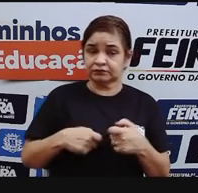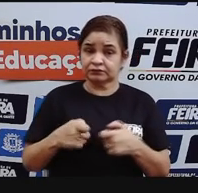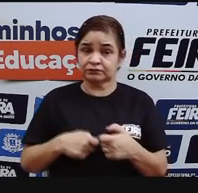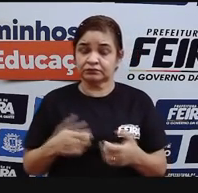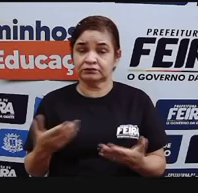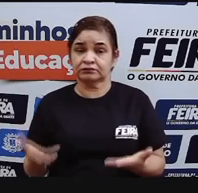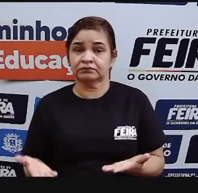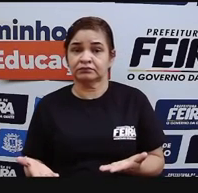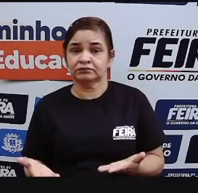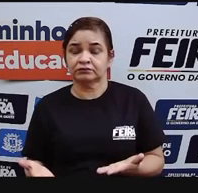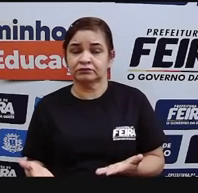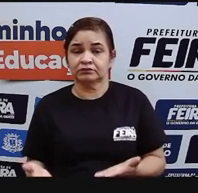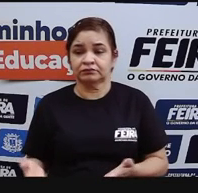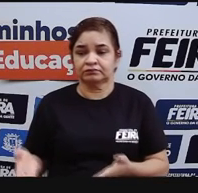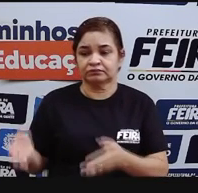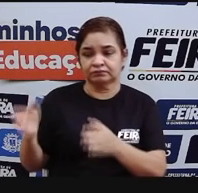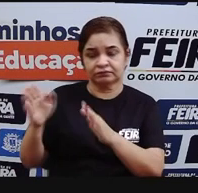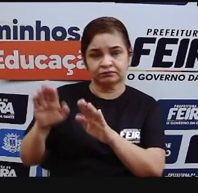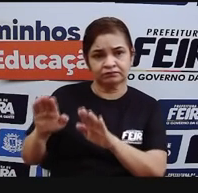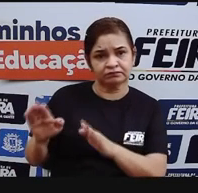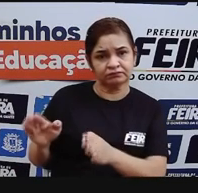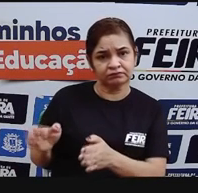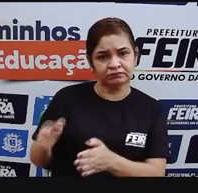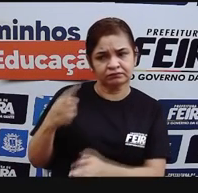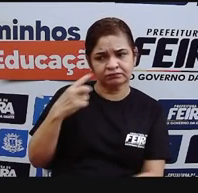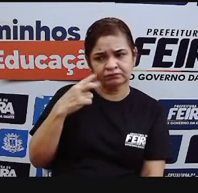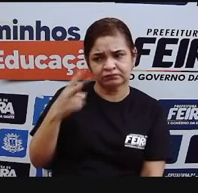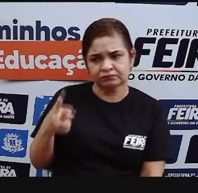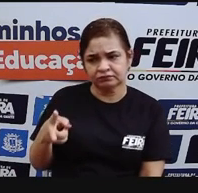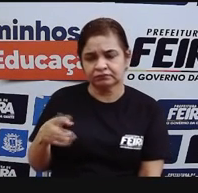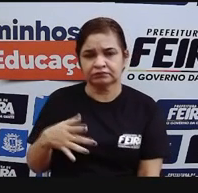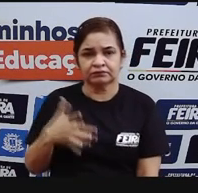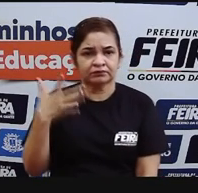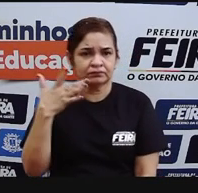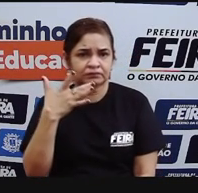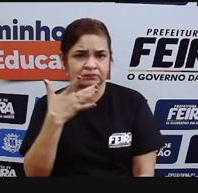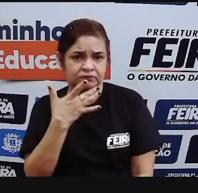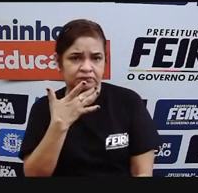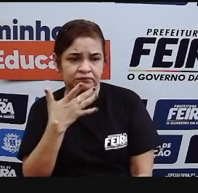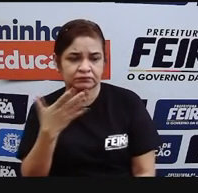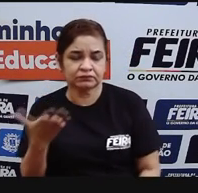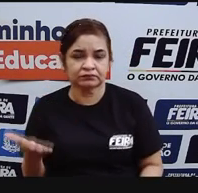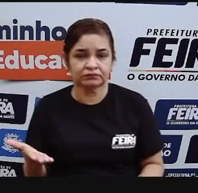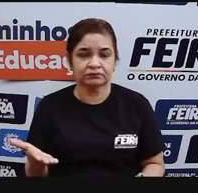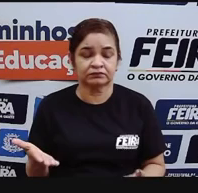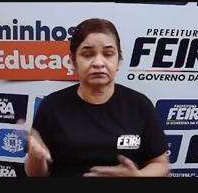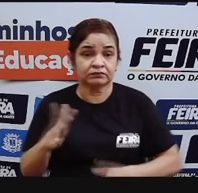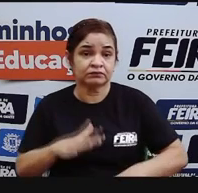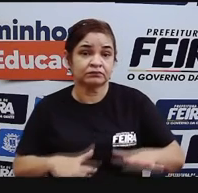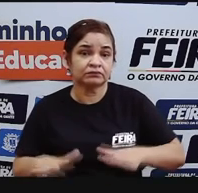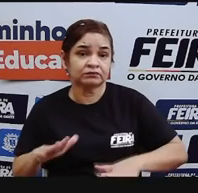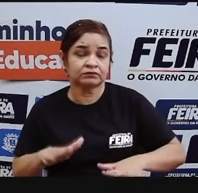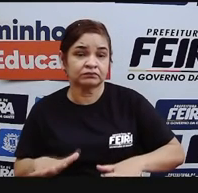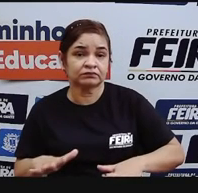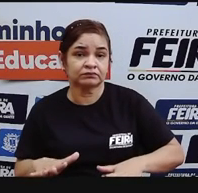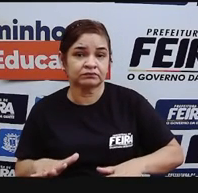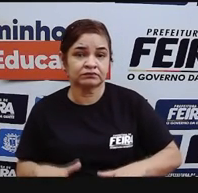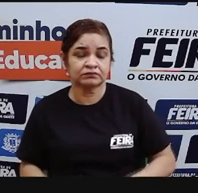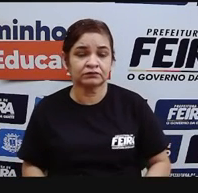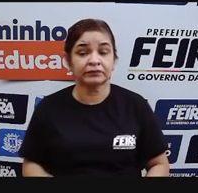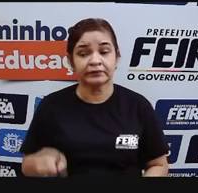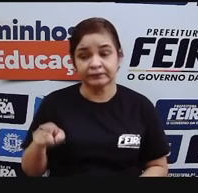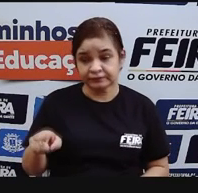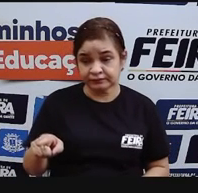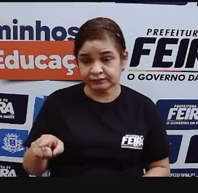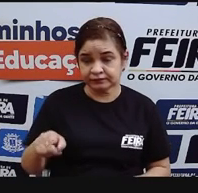o corpo dela, né, daquela funcionária, para que ela tenha, às vezes, ascensão a um